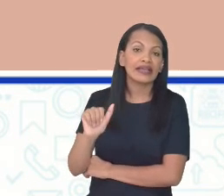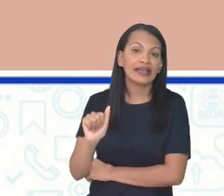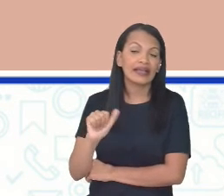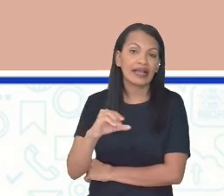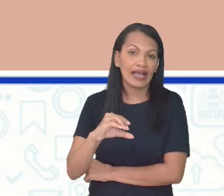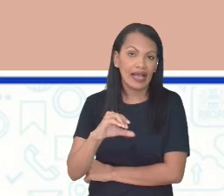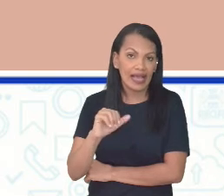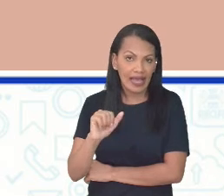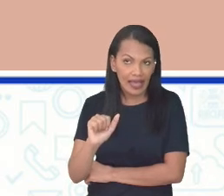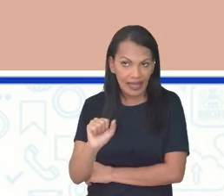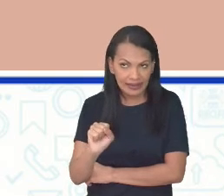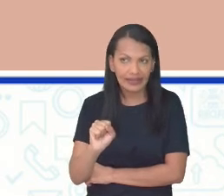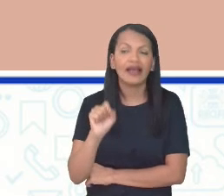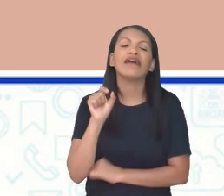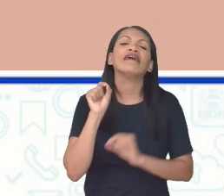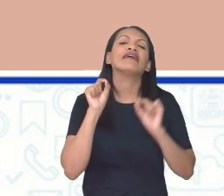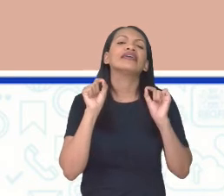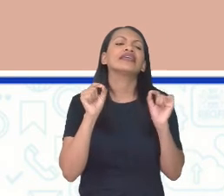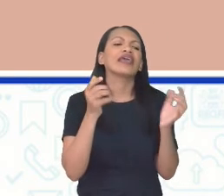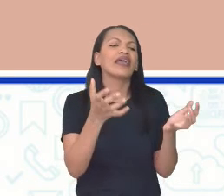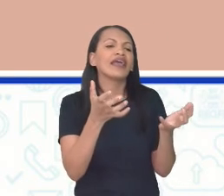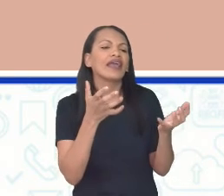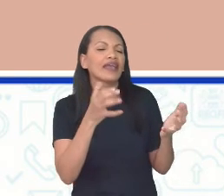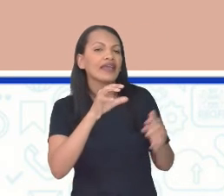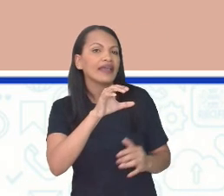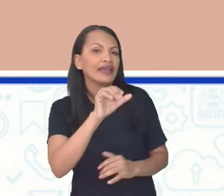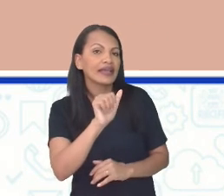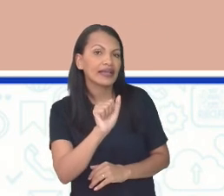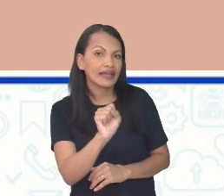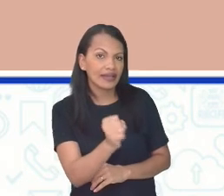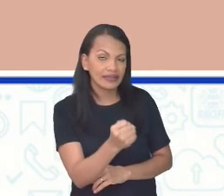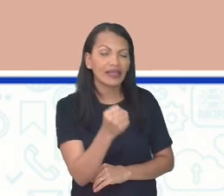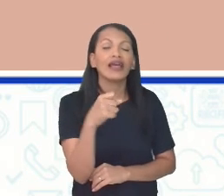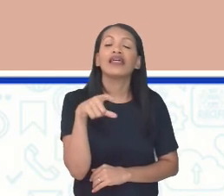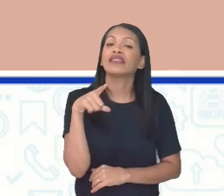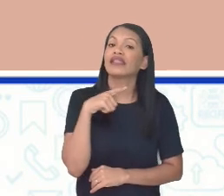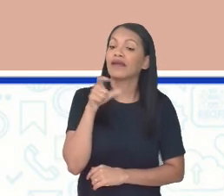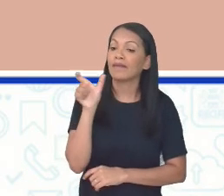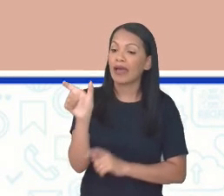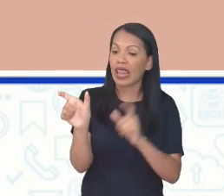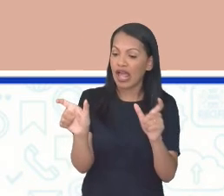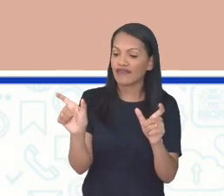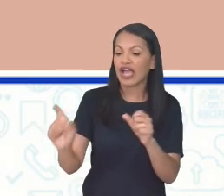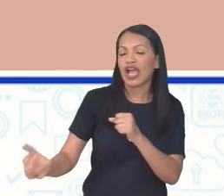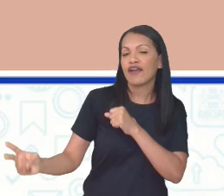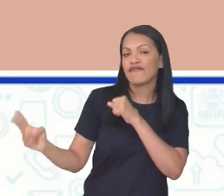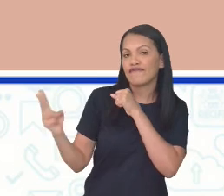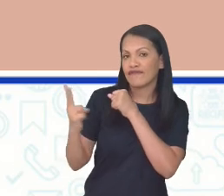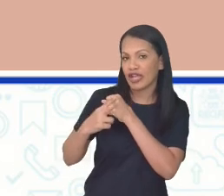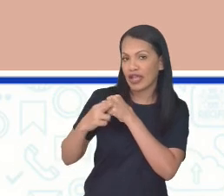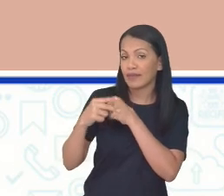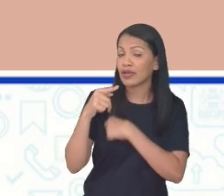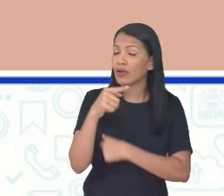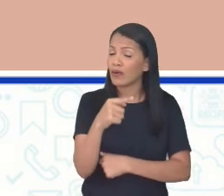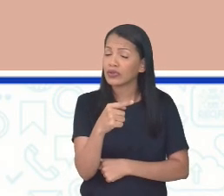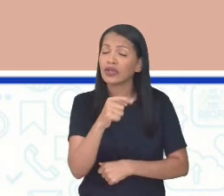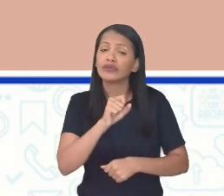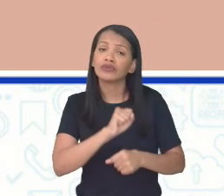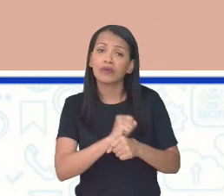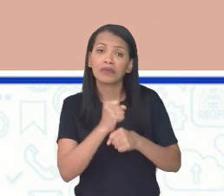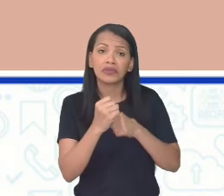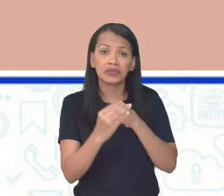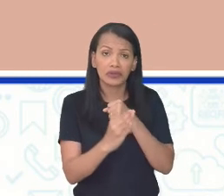aí, não é? Uma palavra é verbo, a outra é substantivo. Os termos sublinhados são classificados